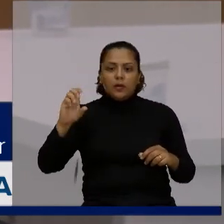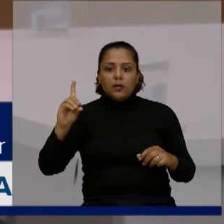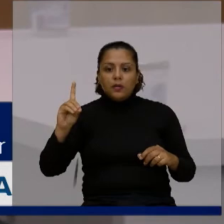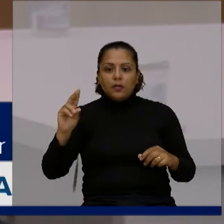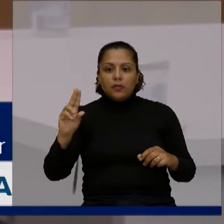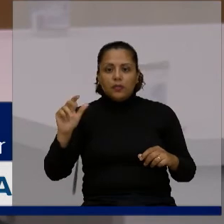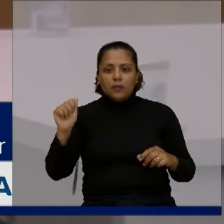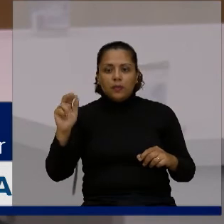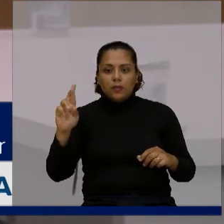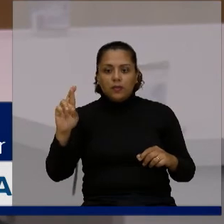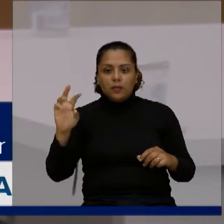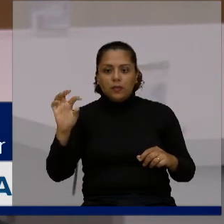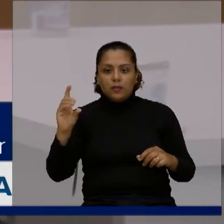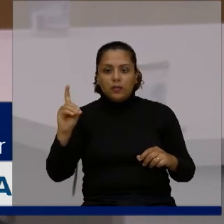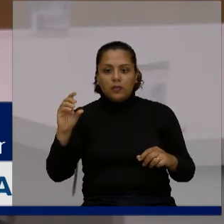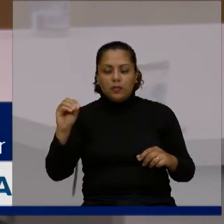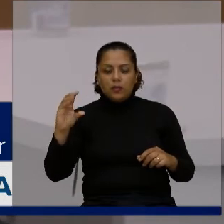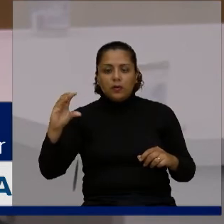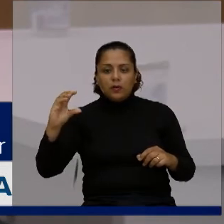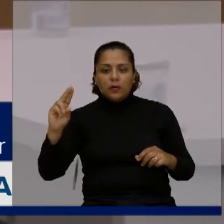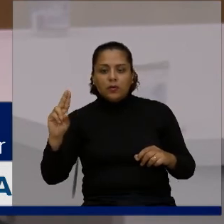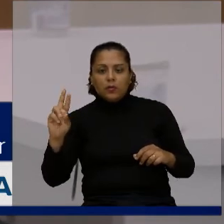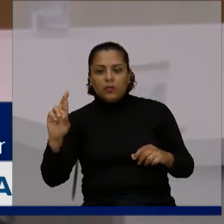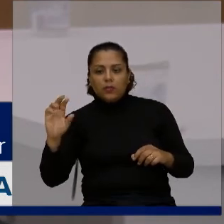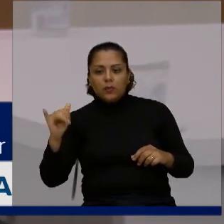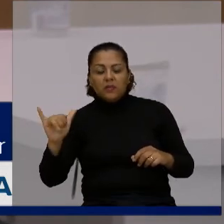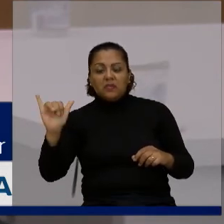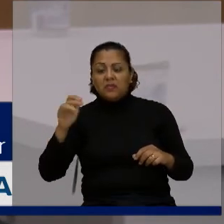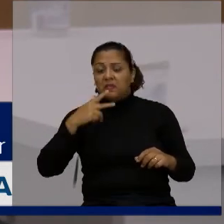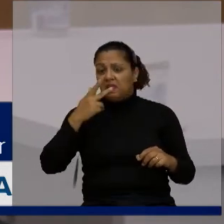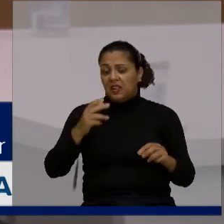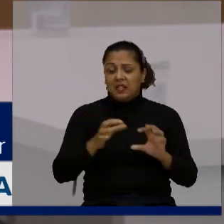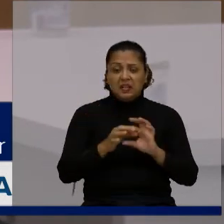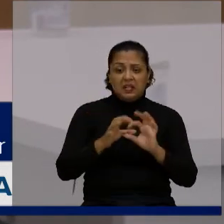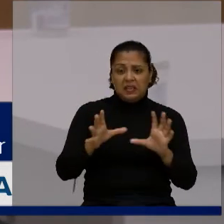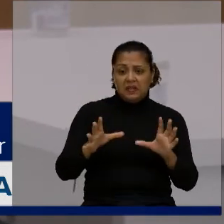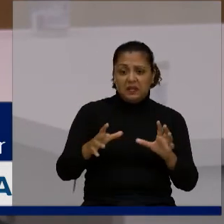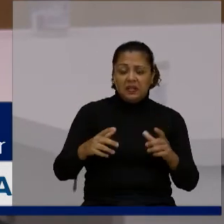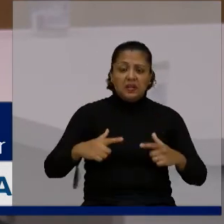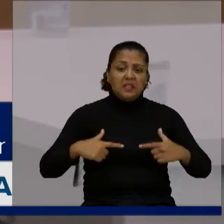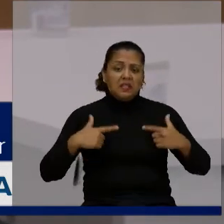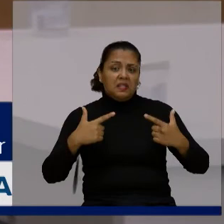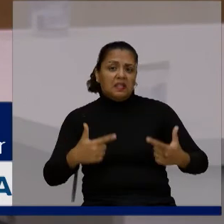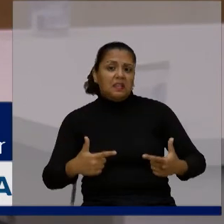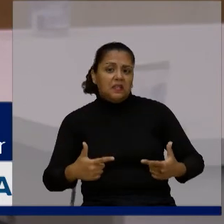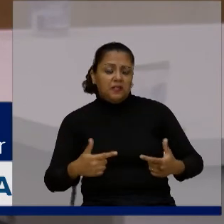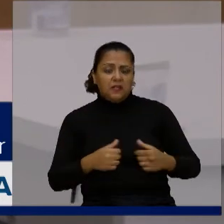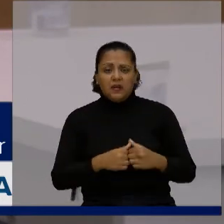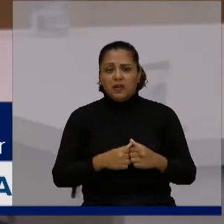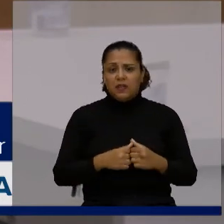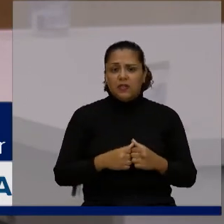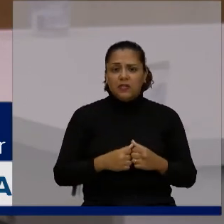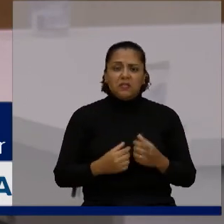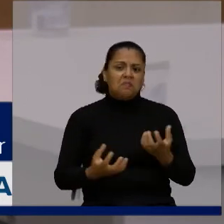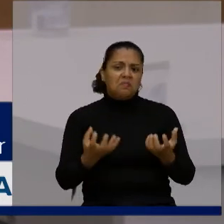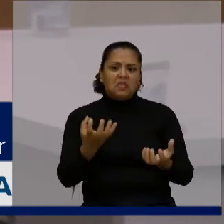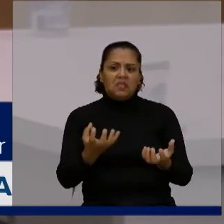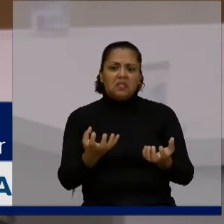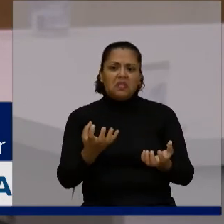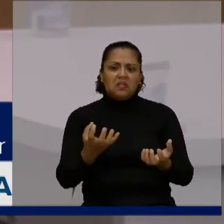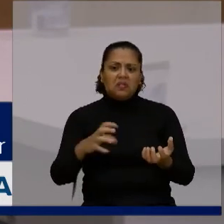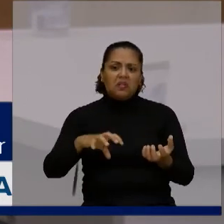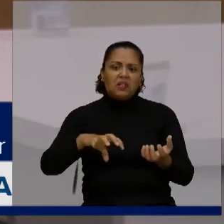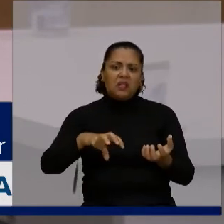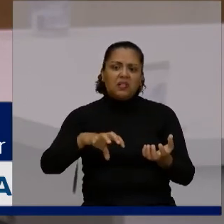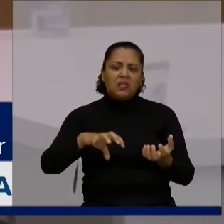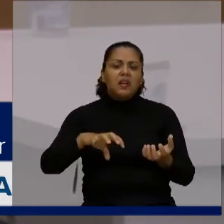diz do movimento Livres, tem defendido a livre iniciativa do Congresso, ele concorda com esse